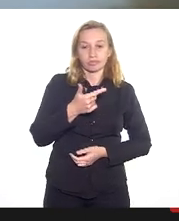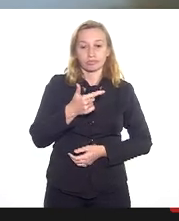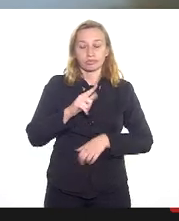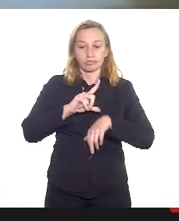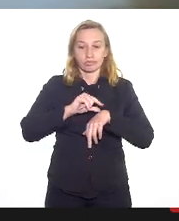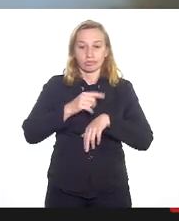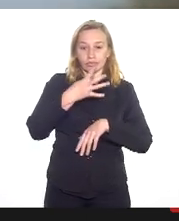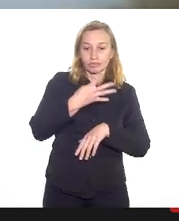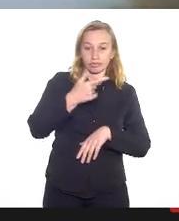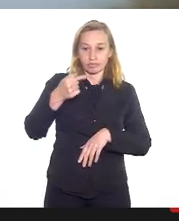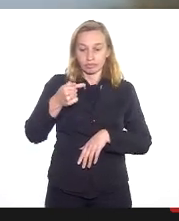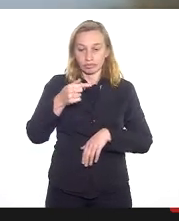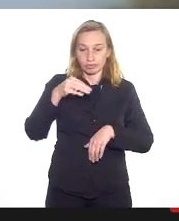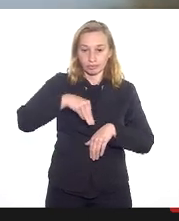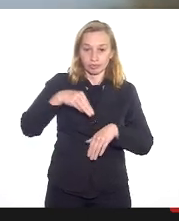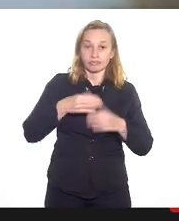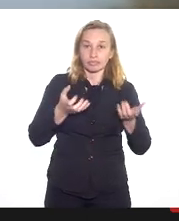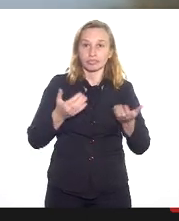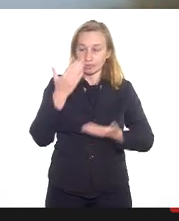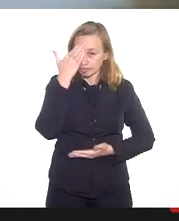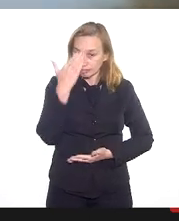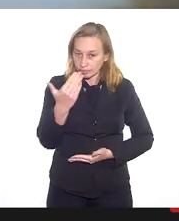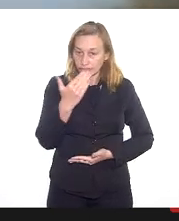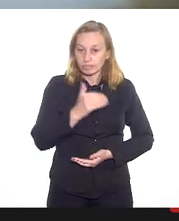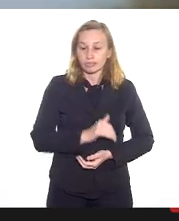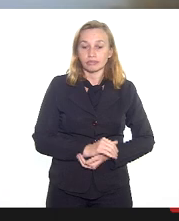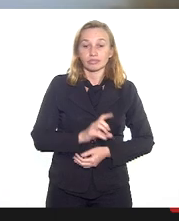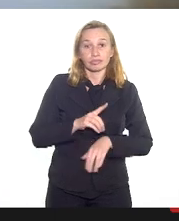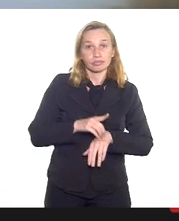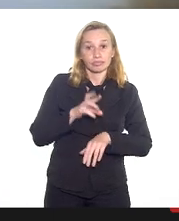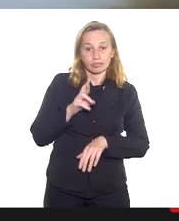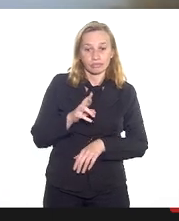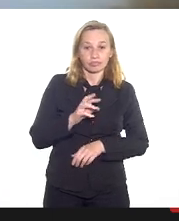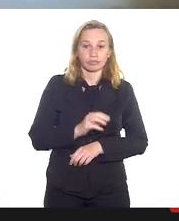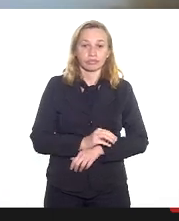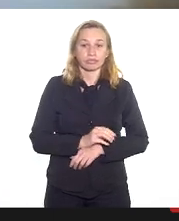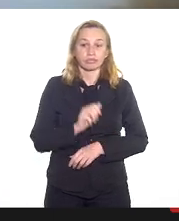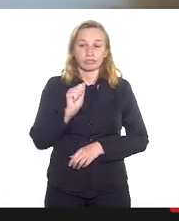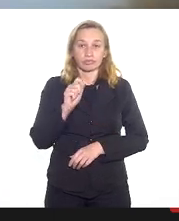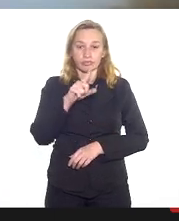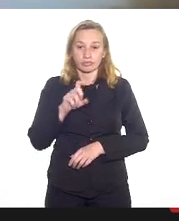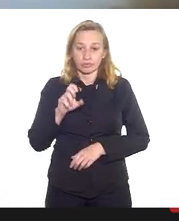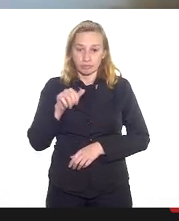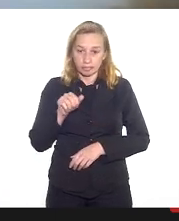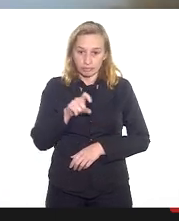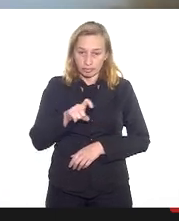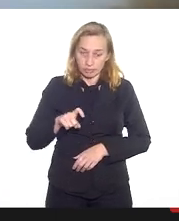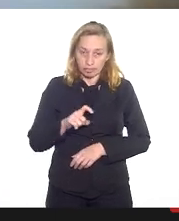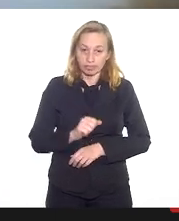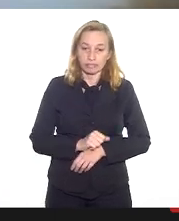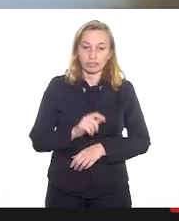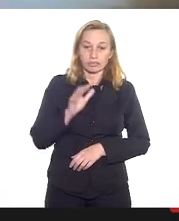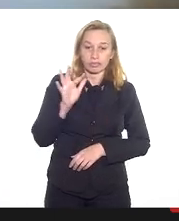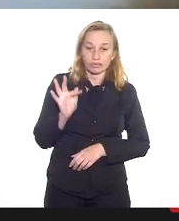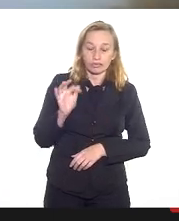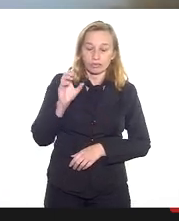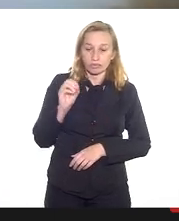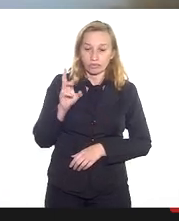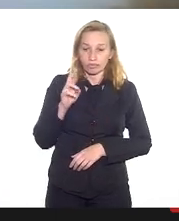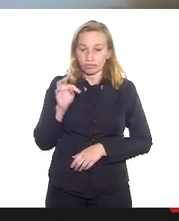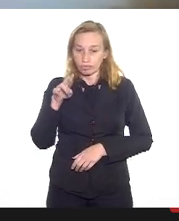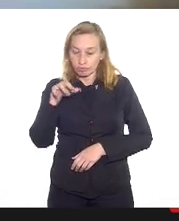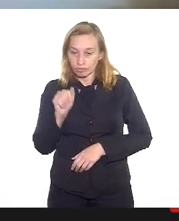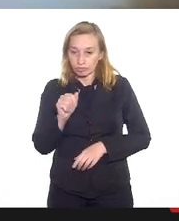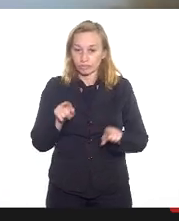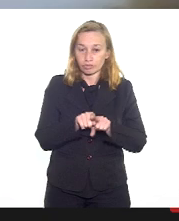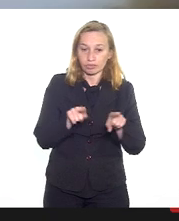12h47. Eu queria agradecer ao doutor Alex, ao doutor Fortunato e à doutora